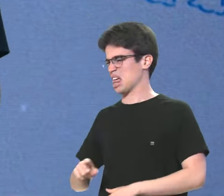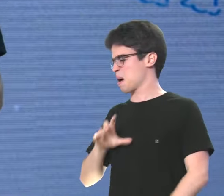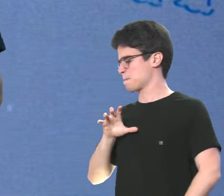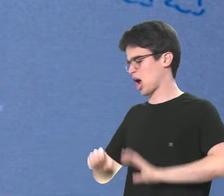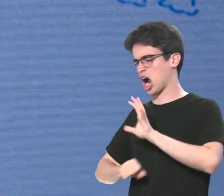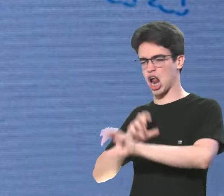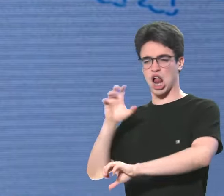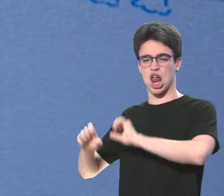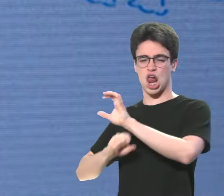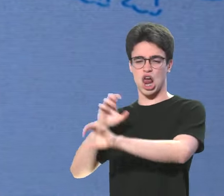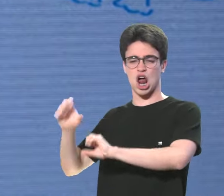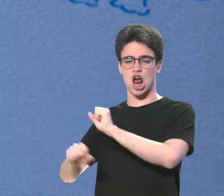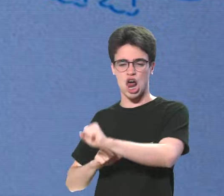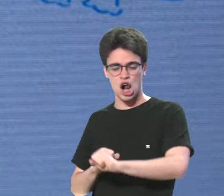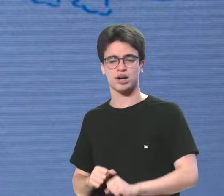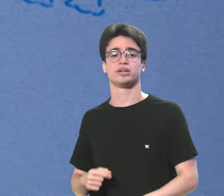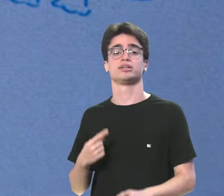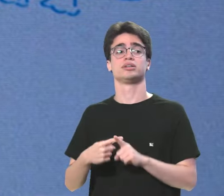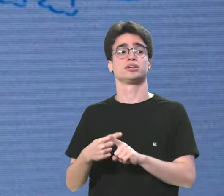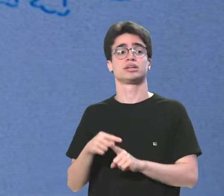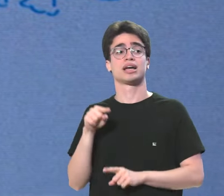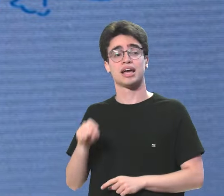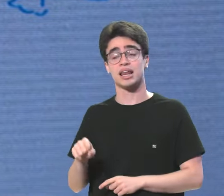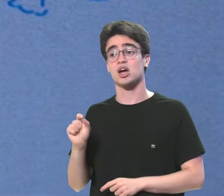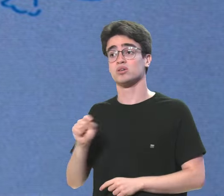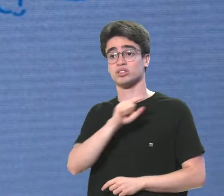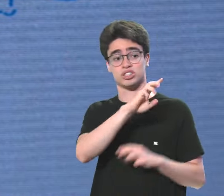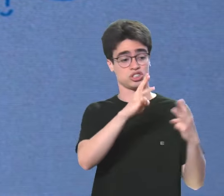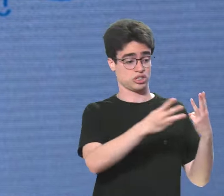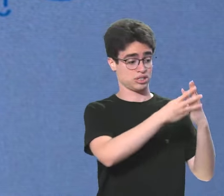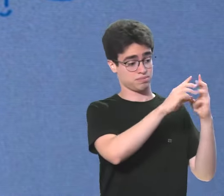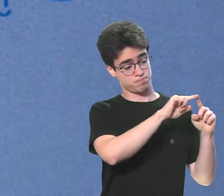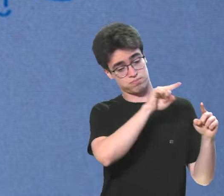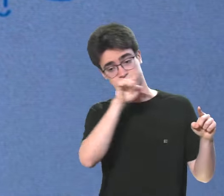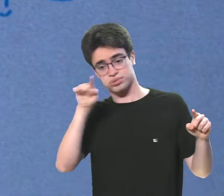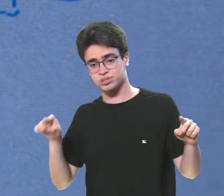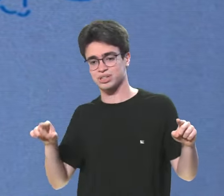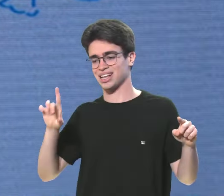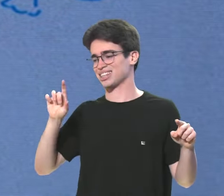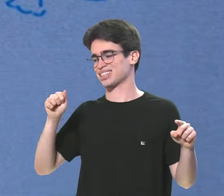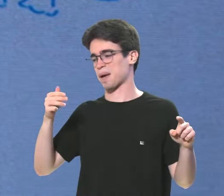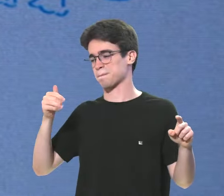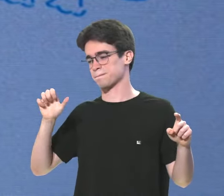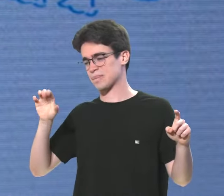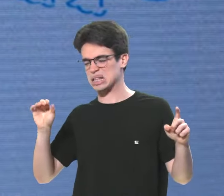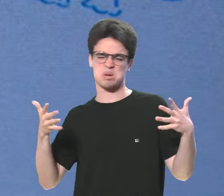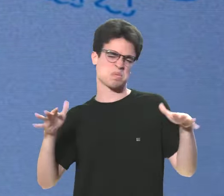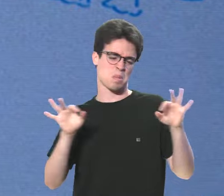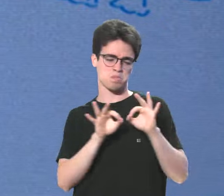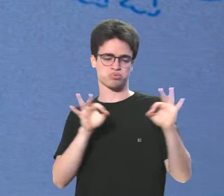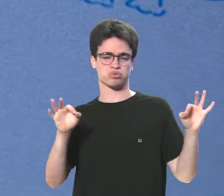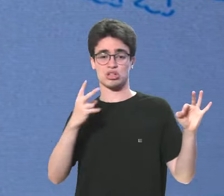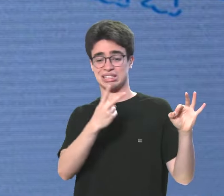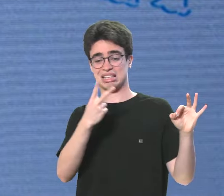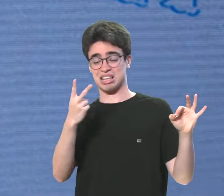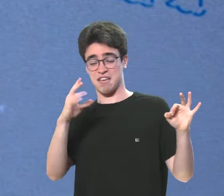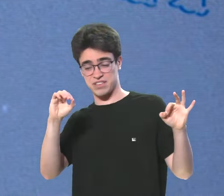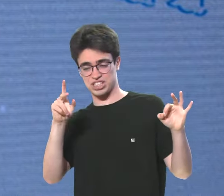da igreja ele tava vindo de Jerusalém para Damasco eram mais ou menos 220 km